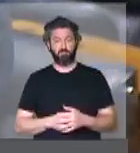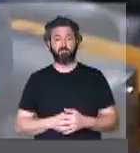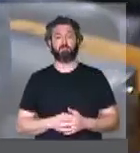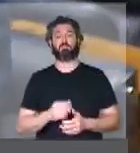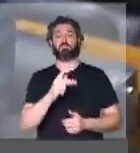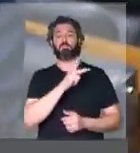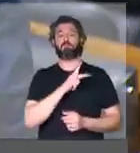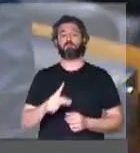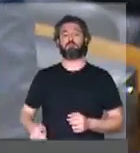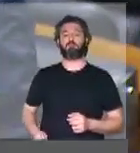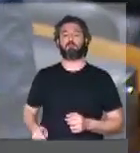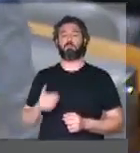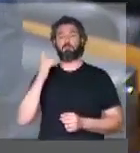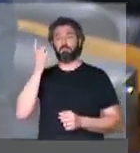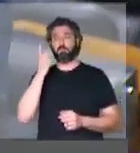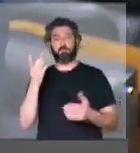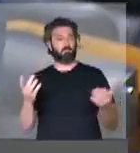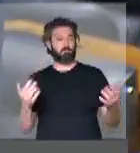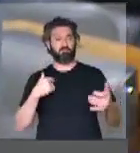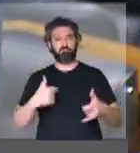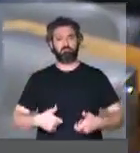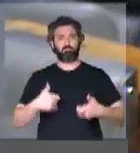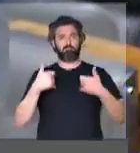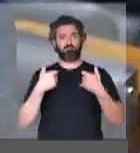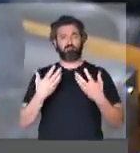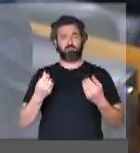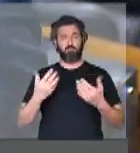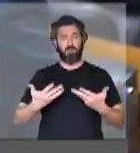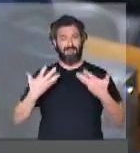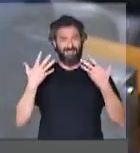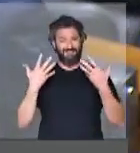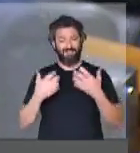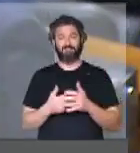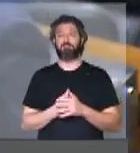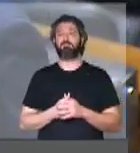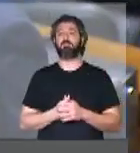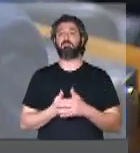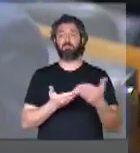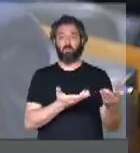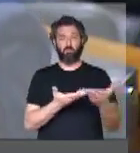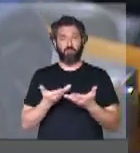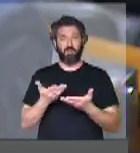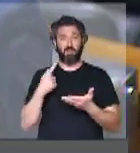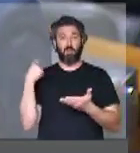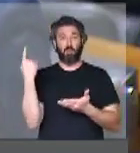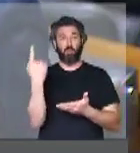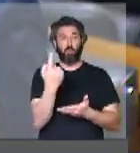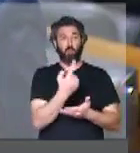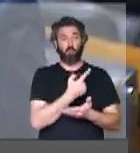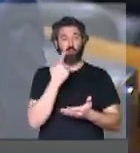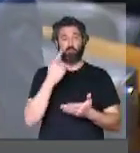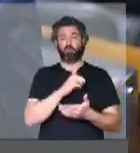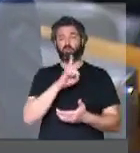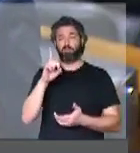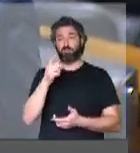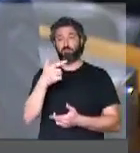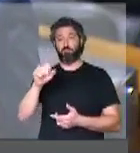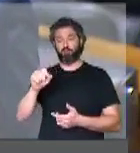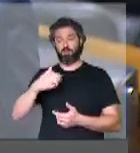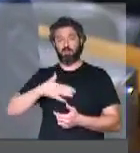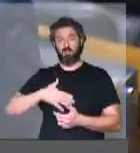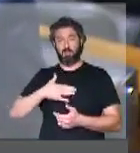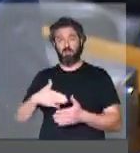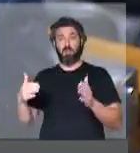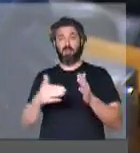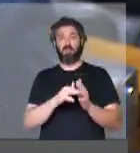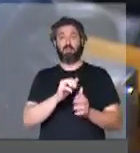Senhor presidente, senhoras e senhores deputados, com muito orgulho e com muita alegria, eu quero convidar a todos a estar com a gente entre o dia 28 de agosto e